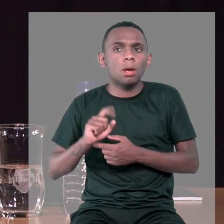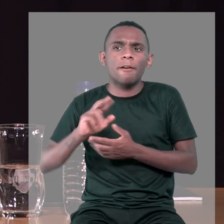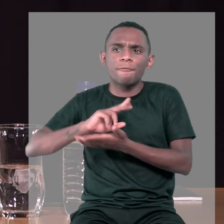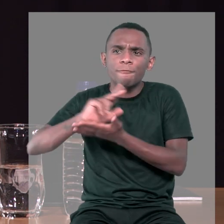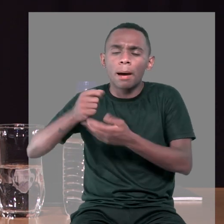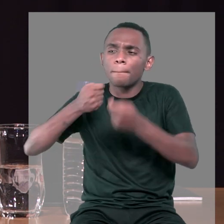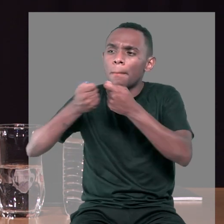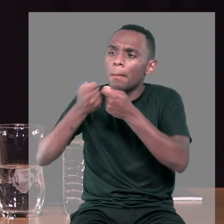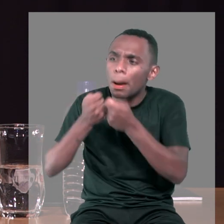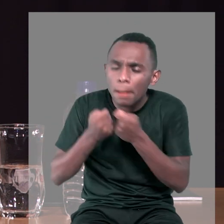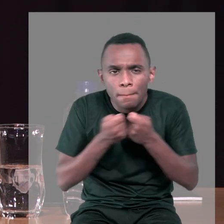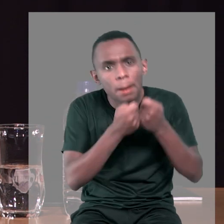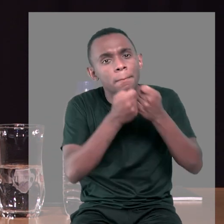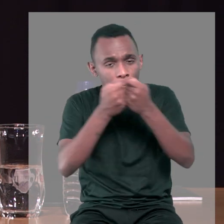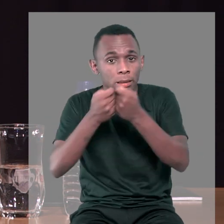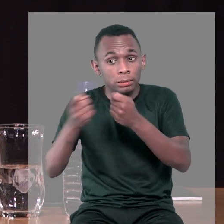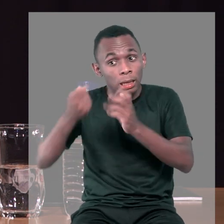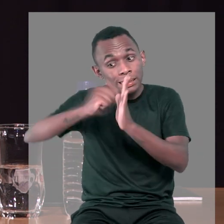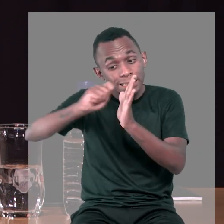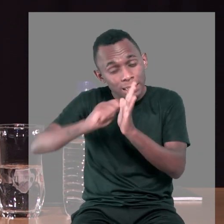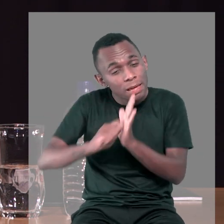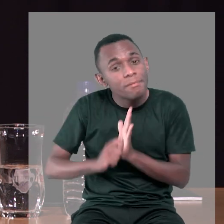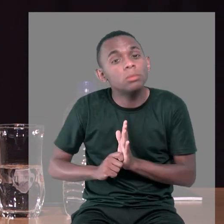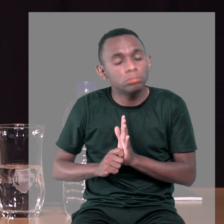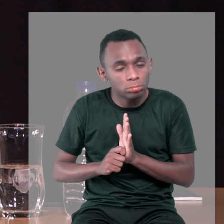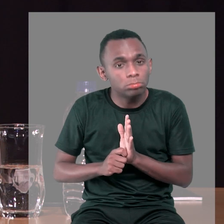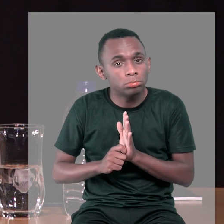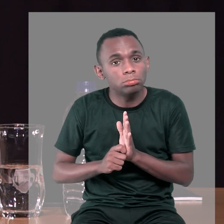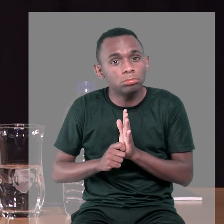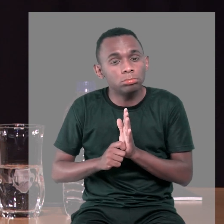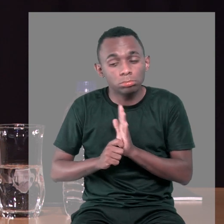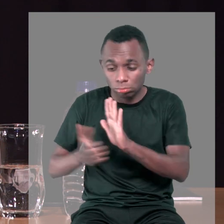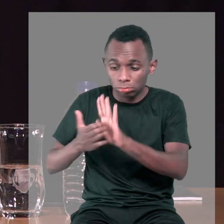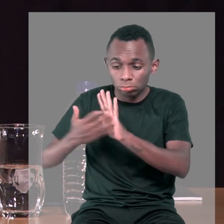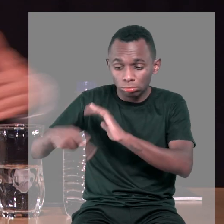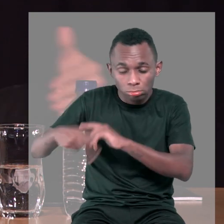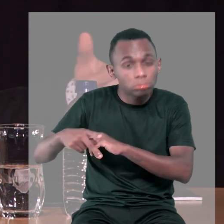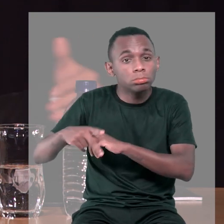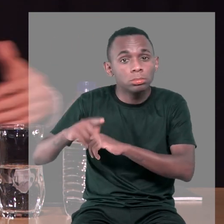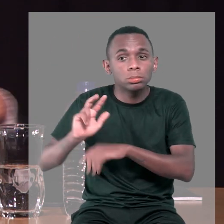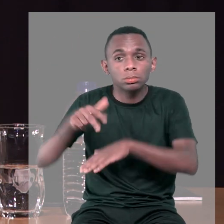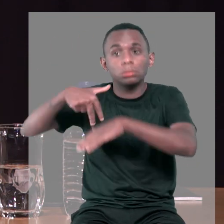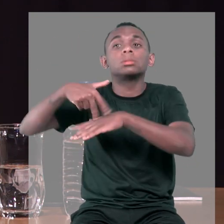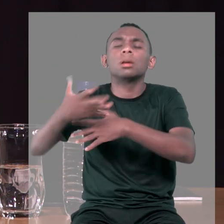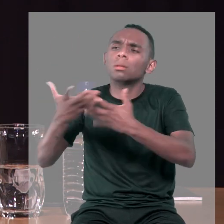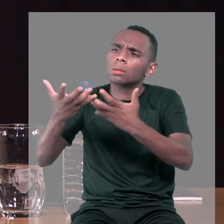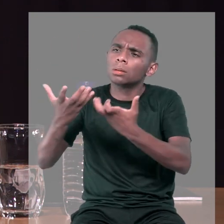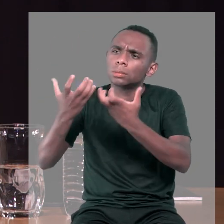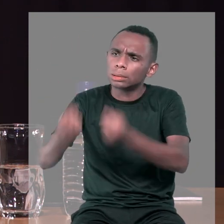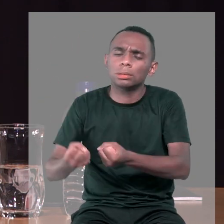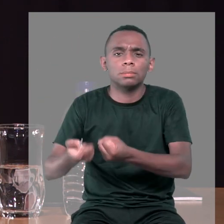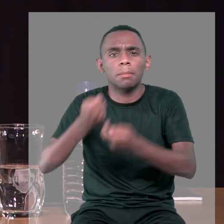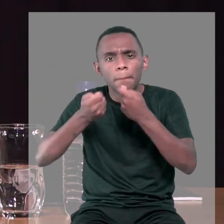tinha nada, não é? Hannah Arendt já era uma intelectual bastante conhecida na sua época, ou na época do julgamento,